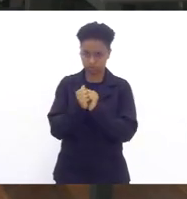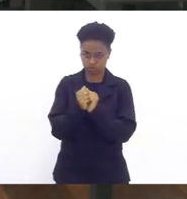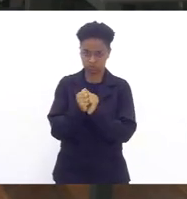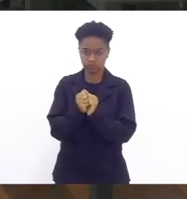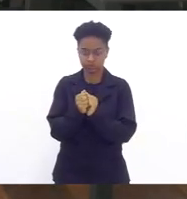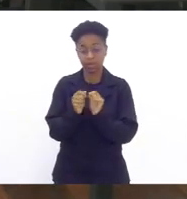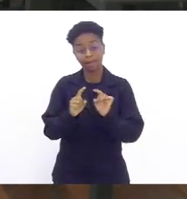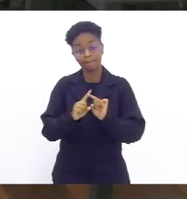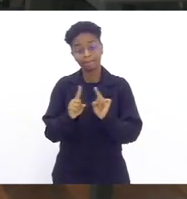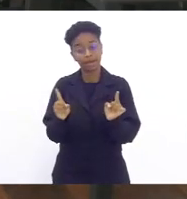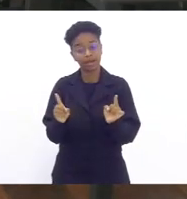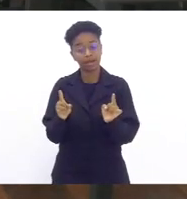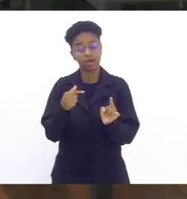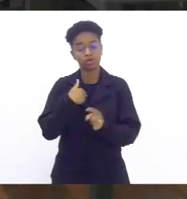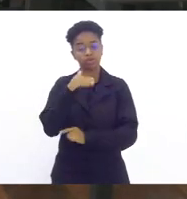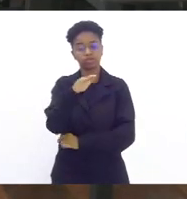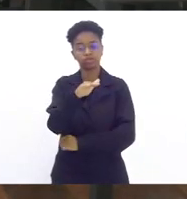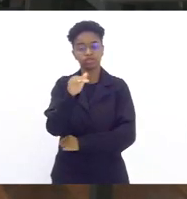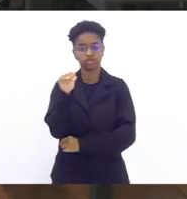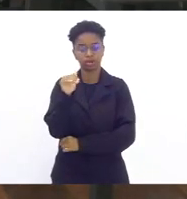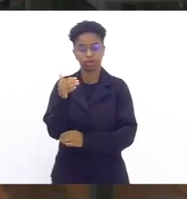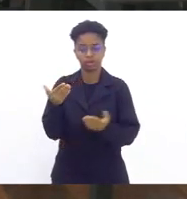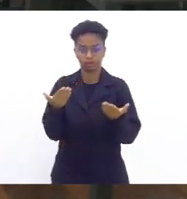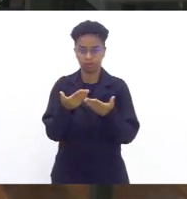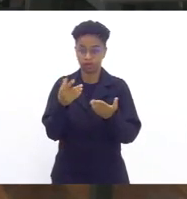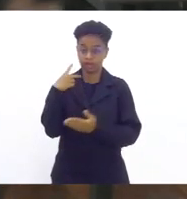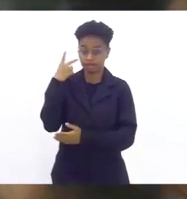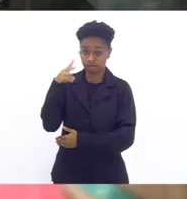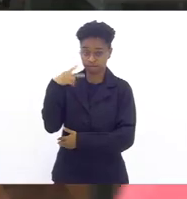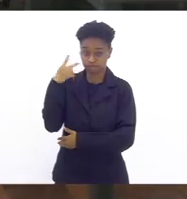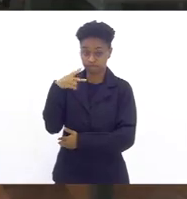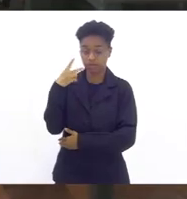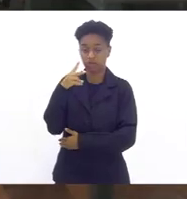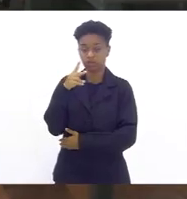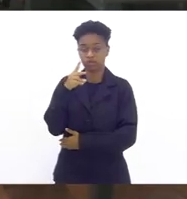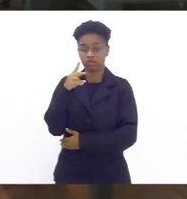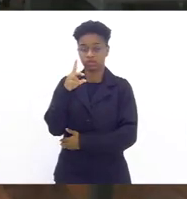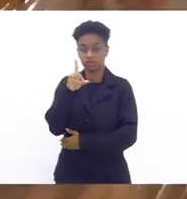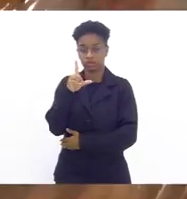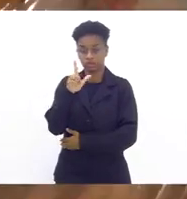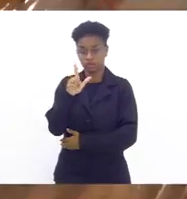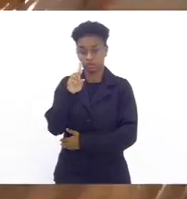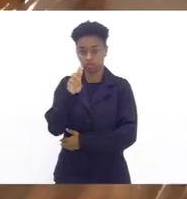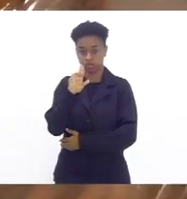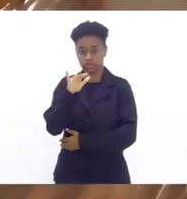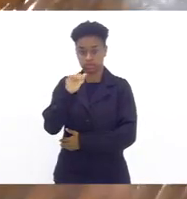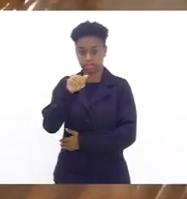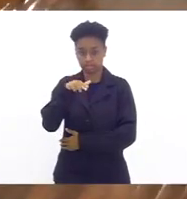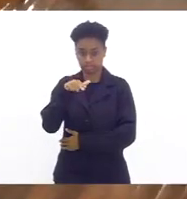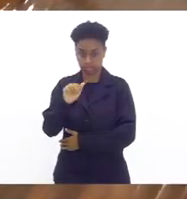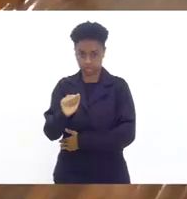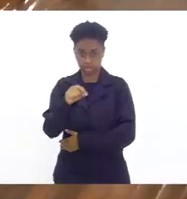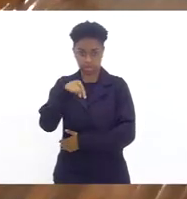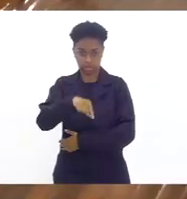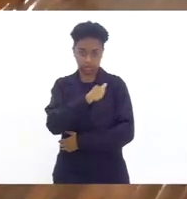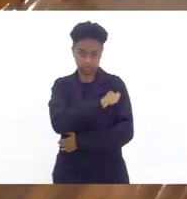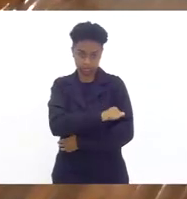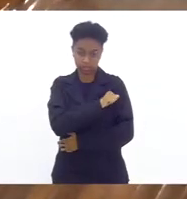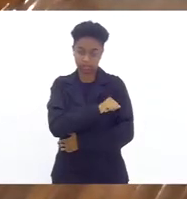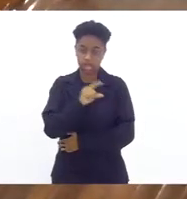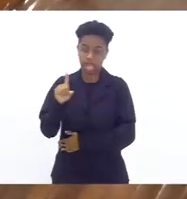chama a vereadora Luciana boa ter do Rio de Janeiro Nossa antiga